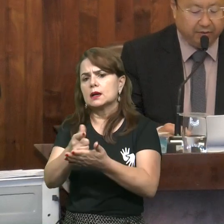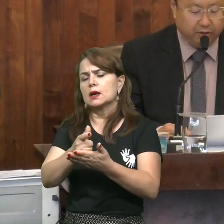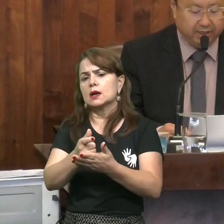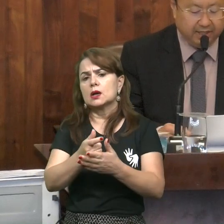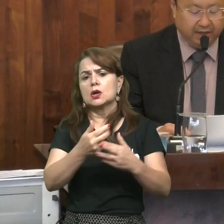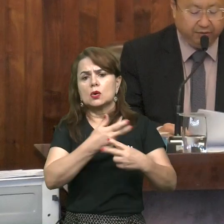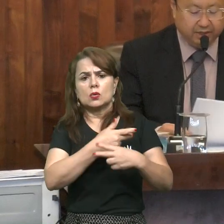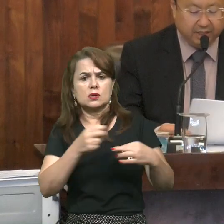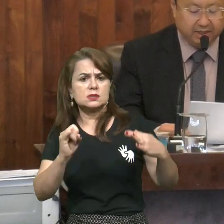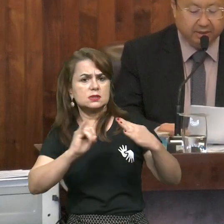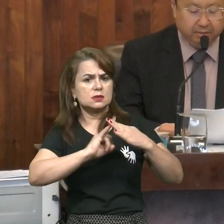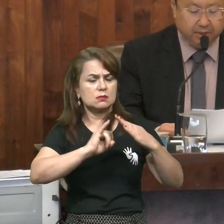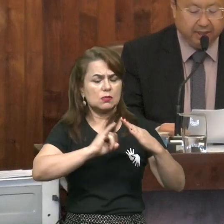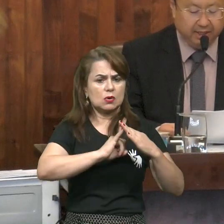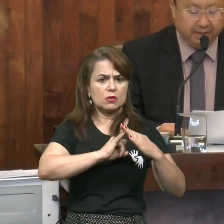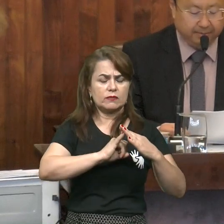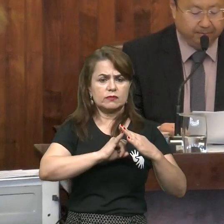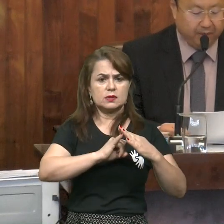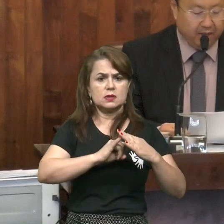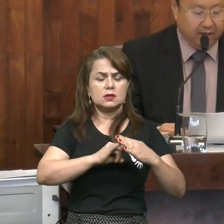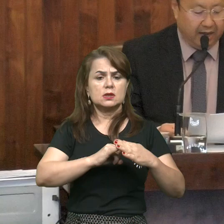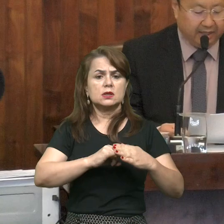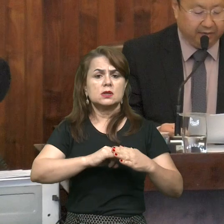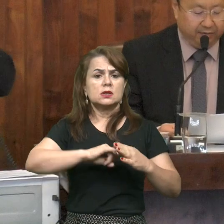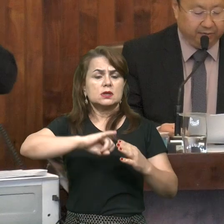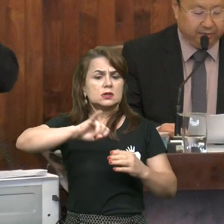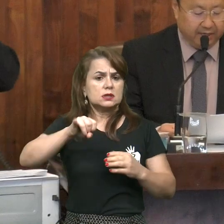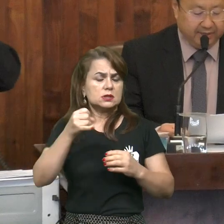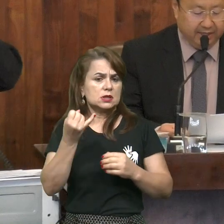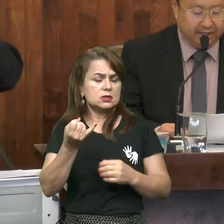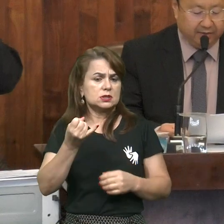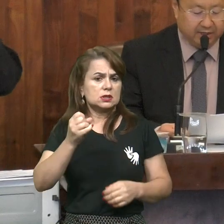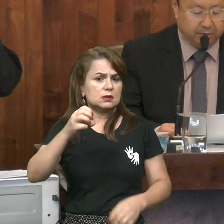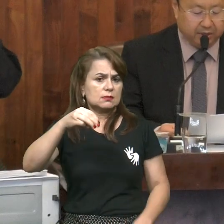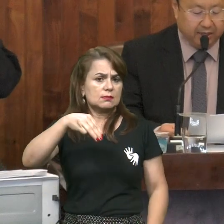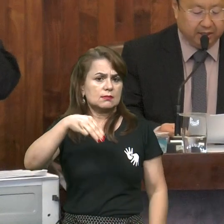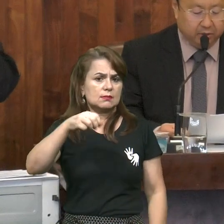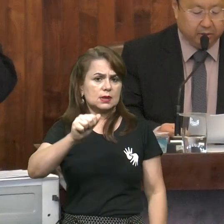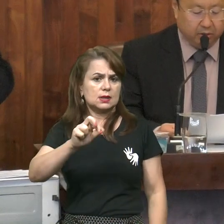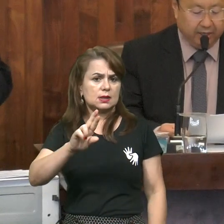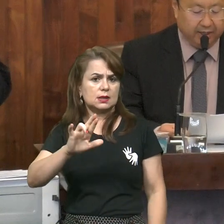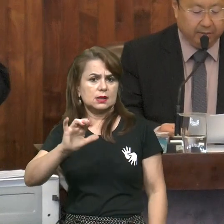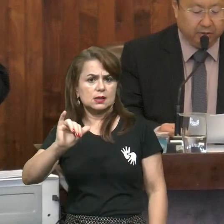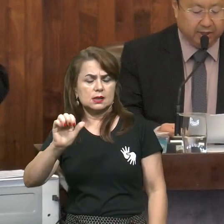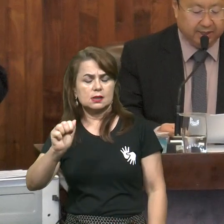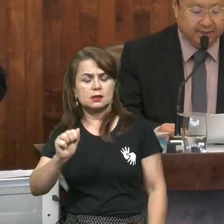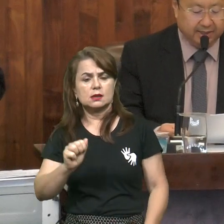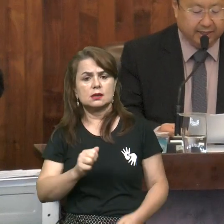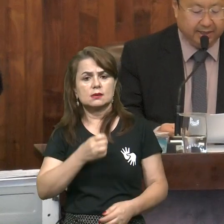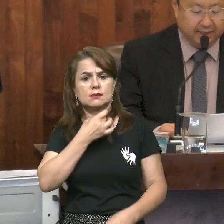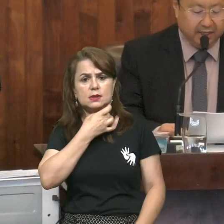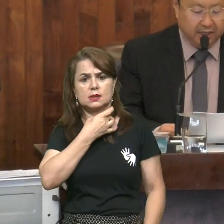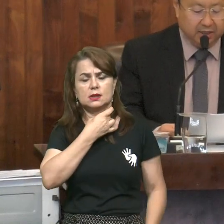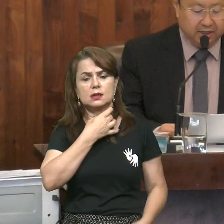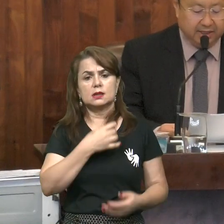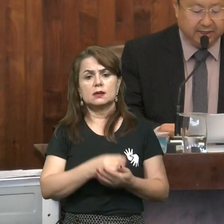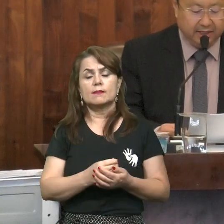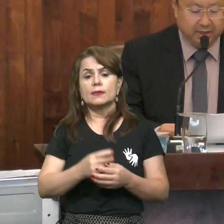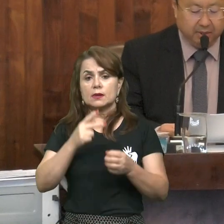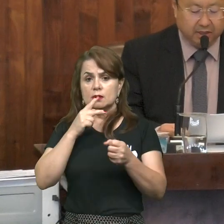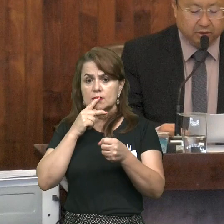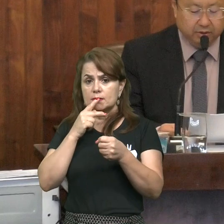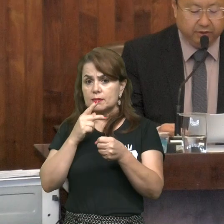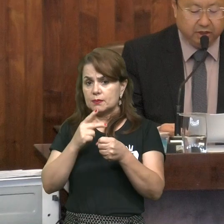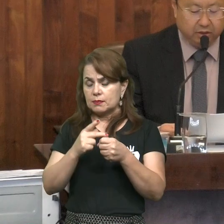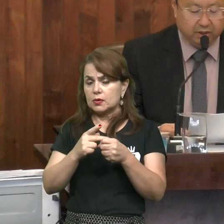que abrigava o ESF Jardim Marília. Assim, através da portaria número 40.603, de